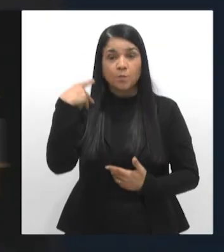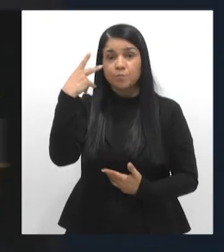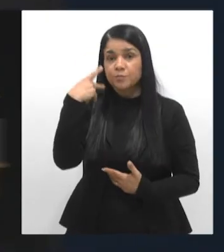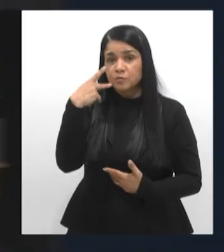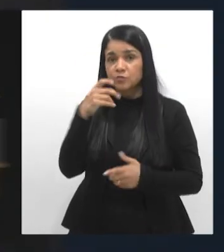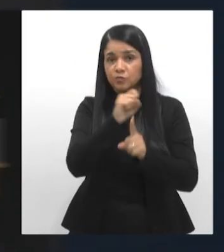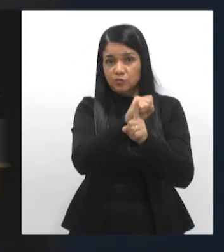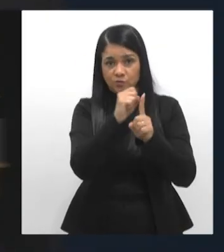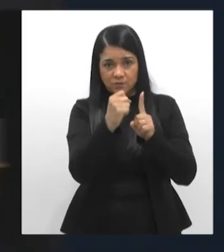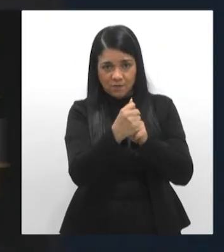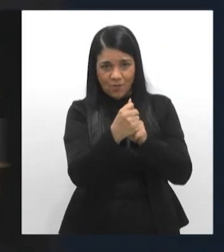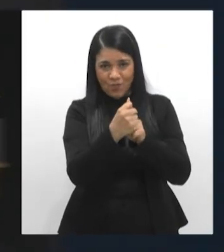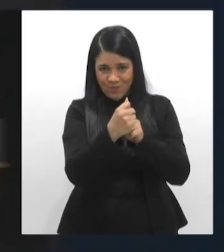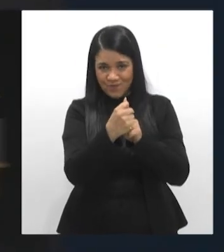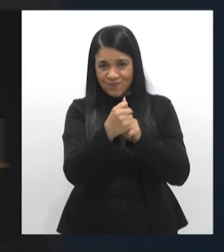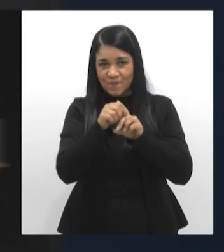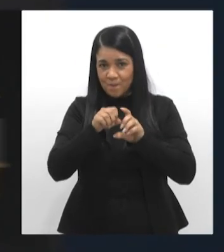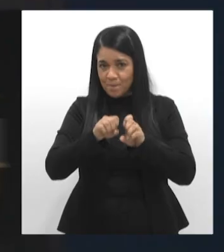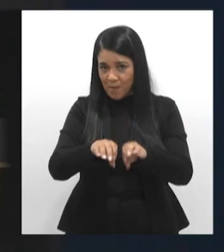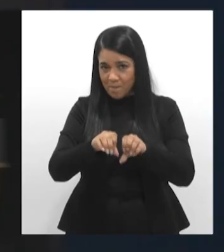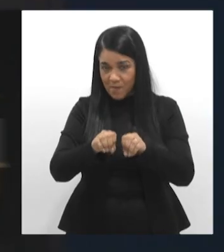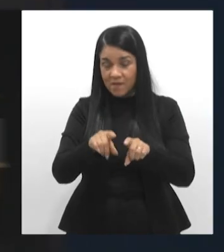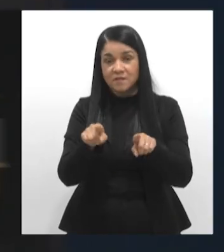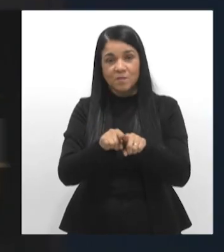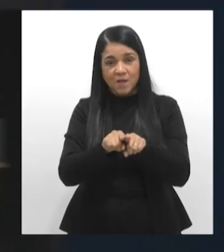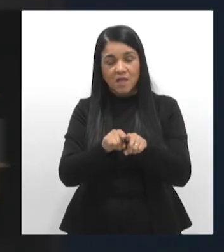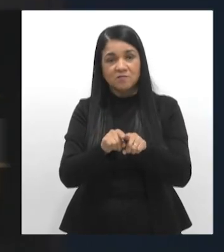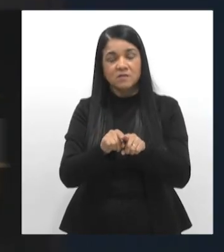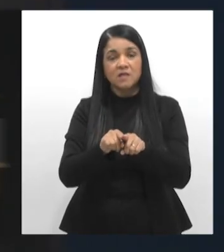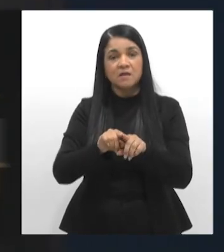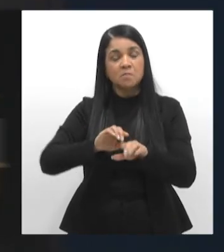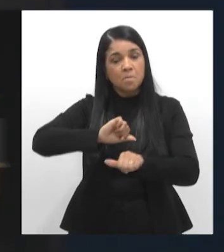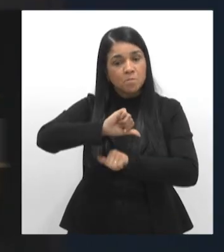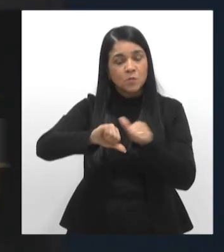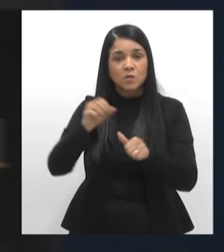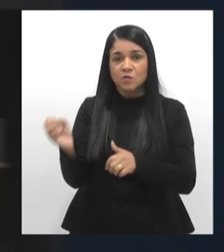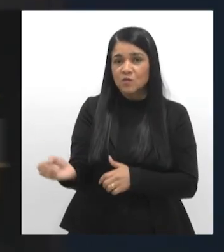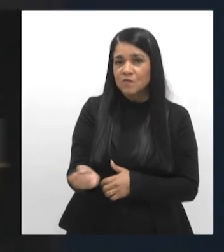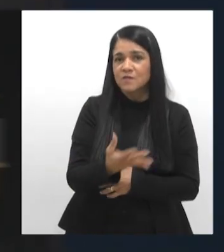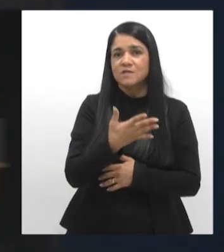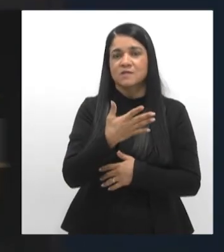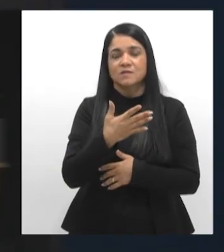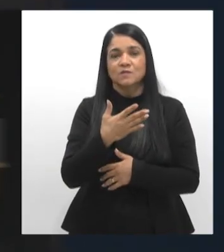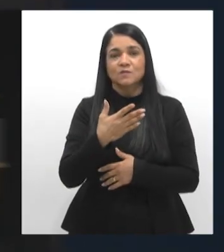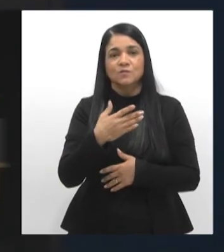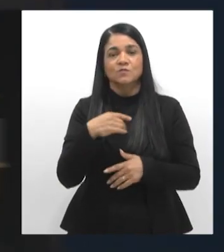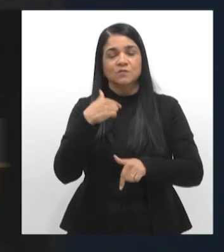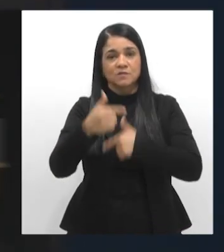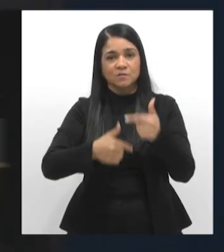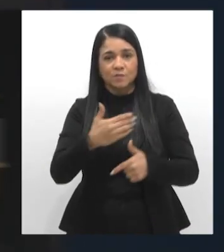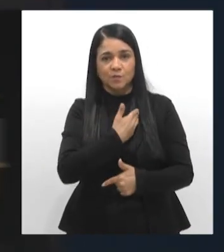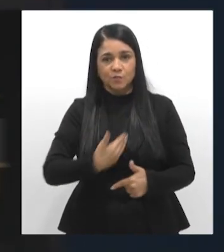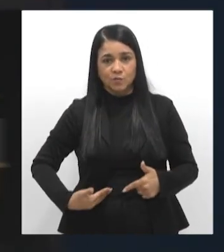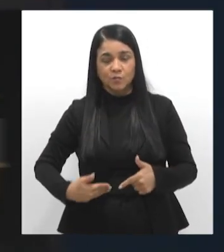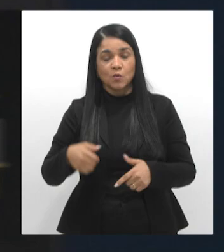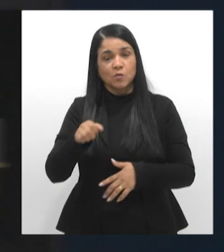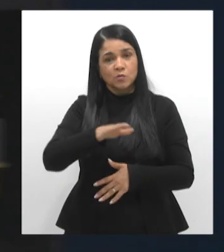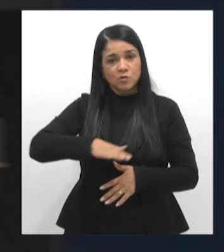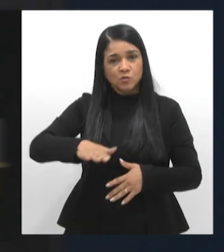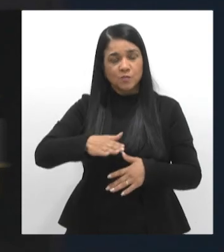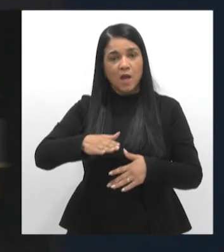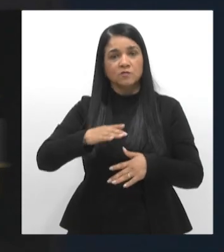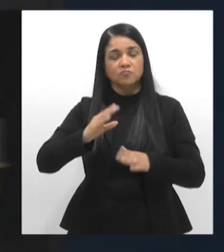social. Tem fomentado a inovação no serviço público. Tem sido espaço de construção